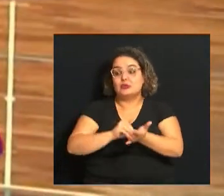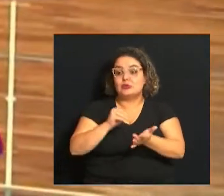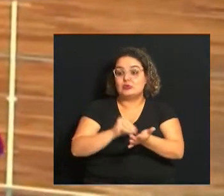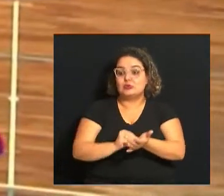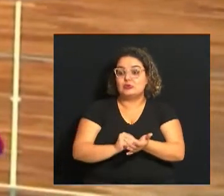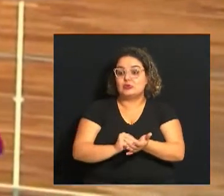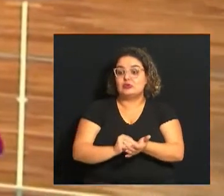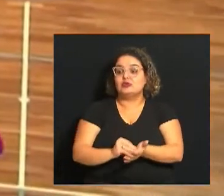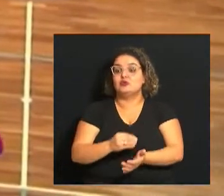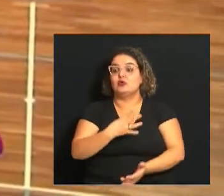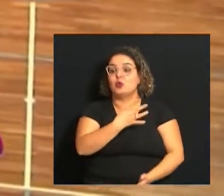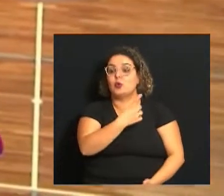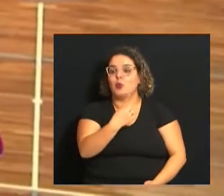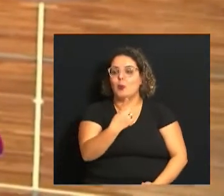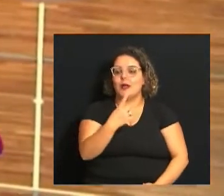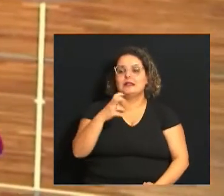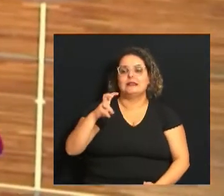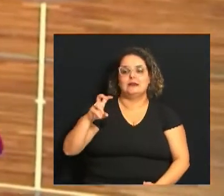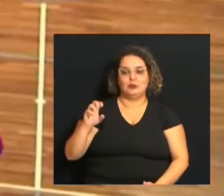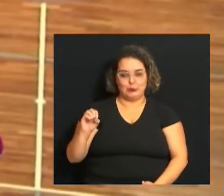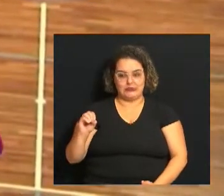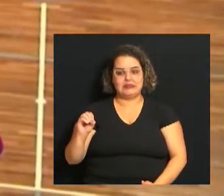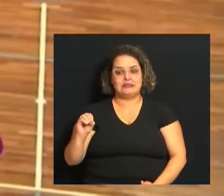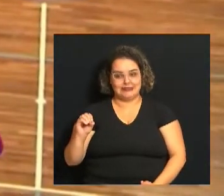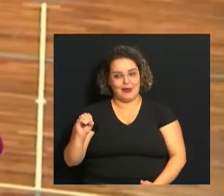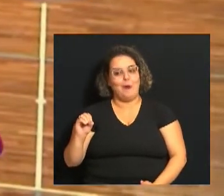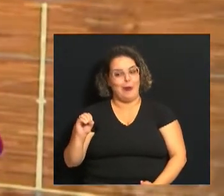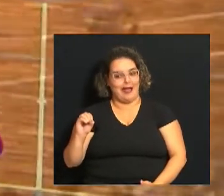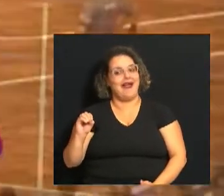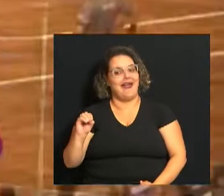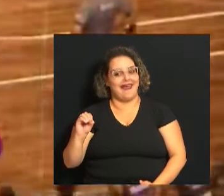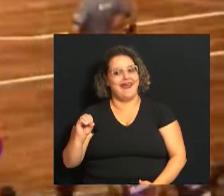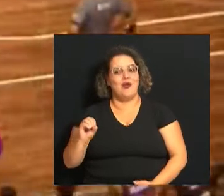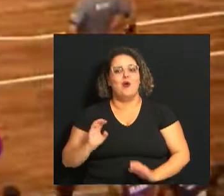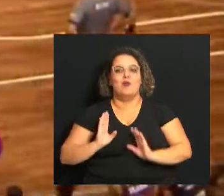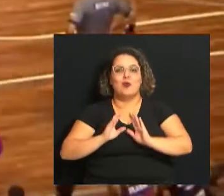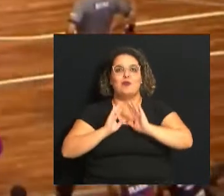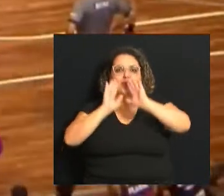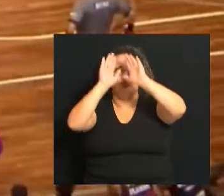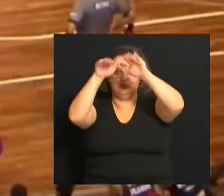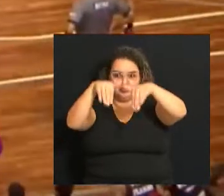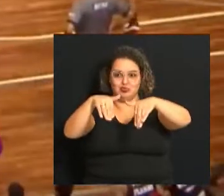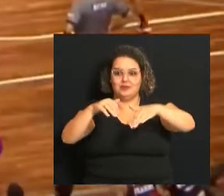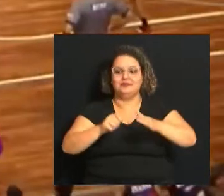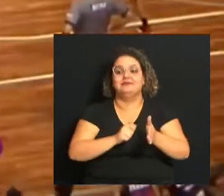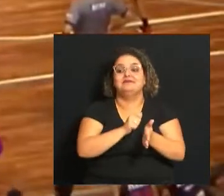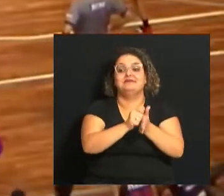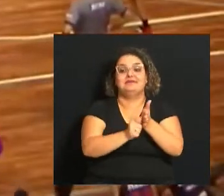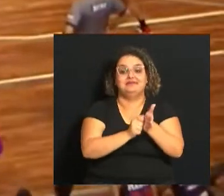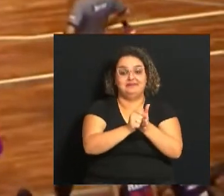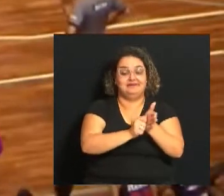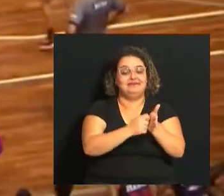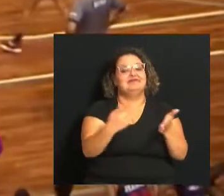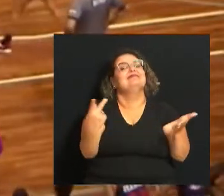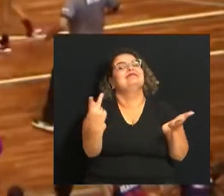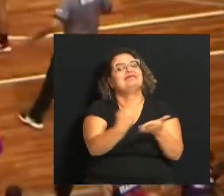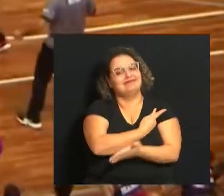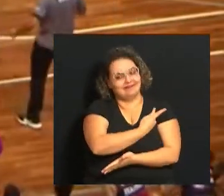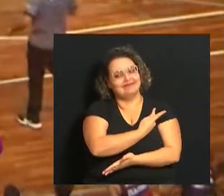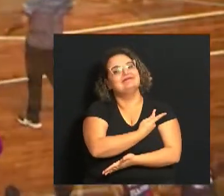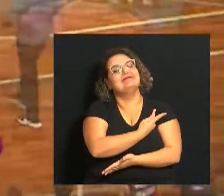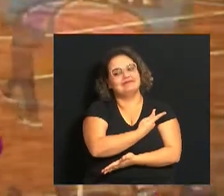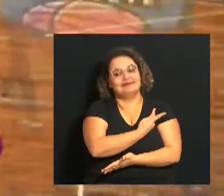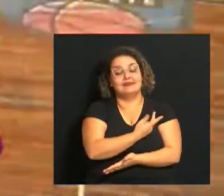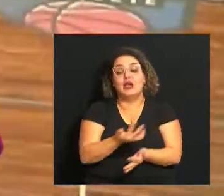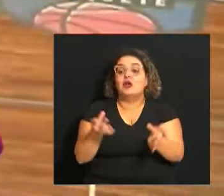a equipe deslanchou. As bolas começaram a cair e Araraquara errou muito. No